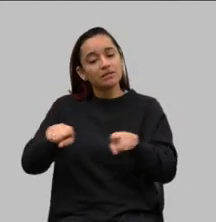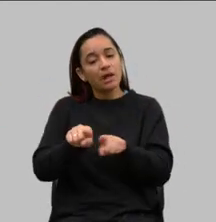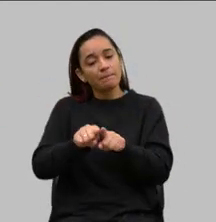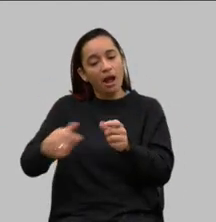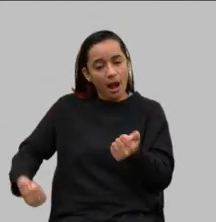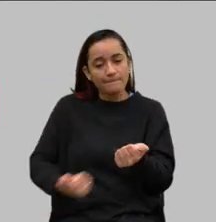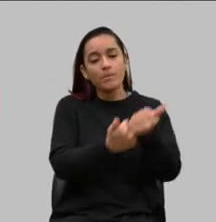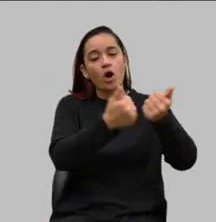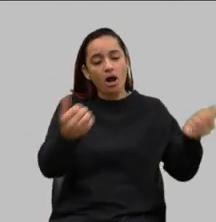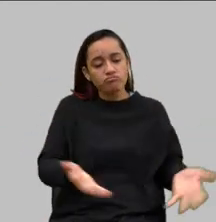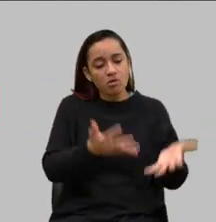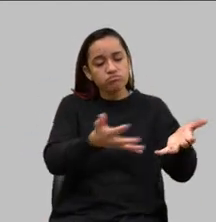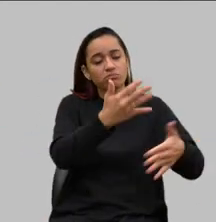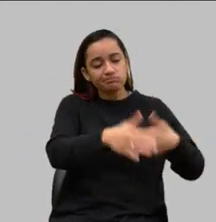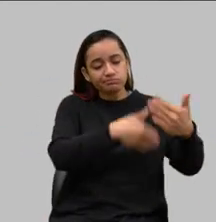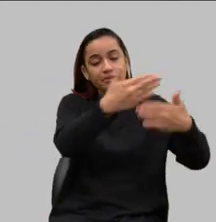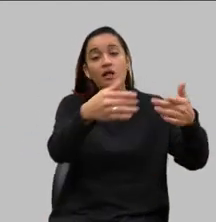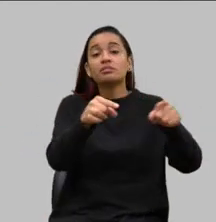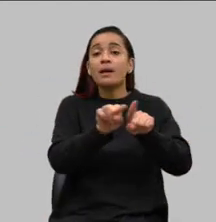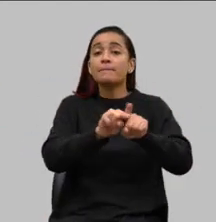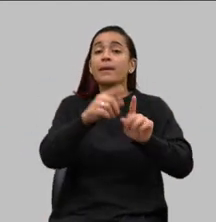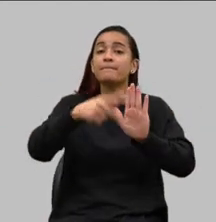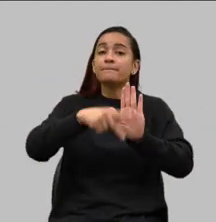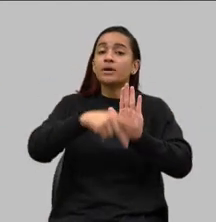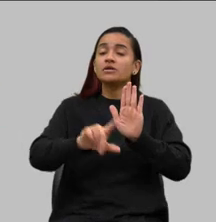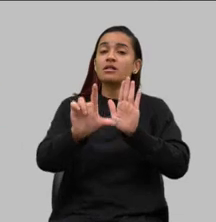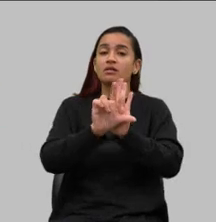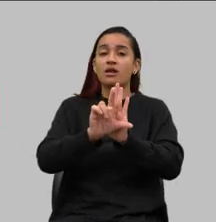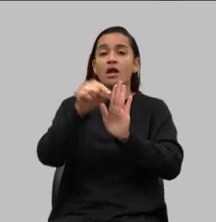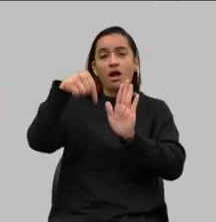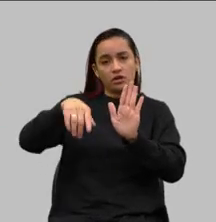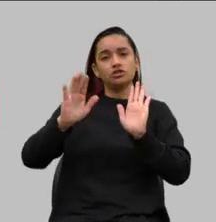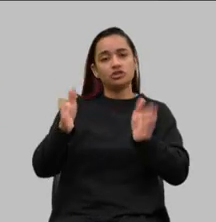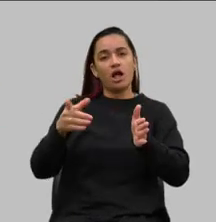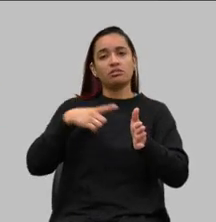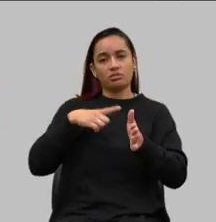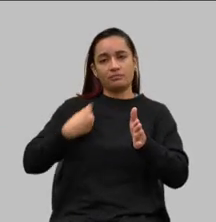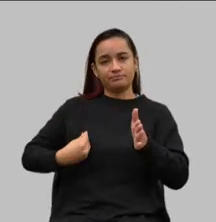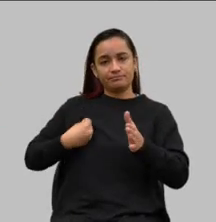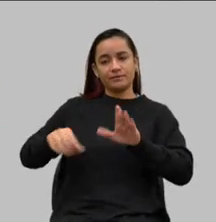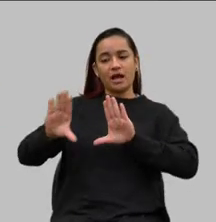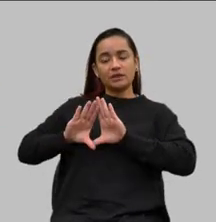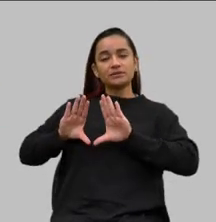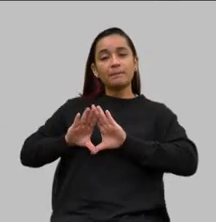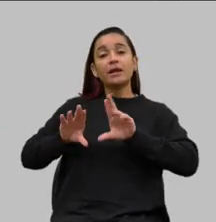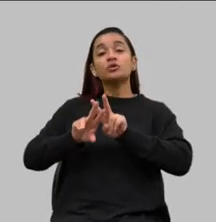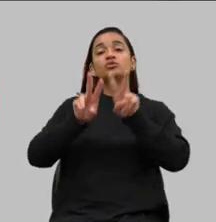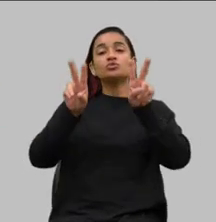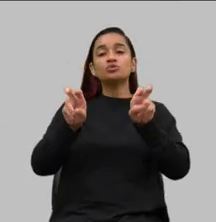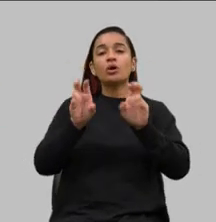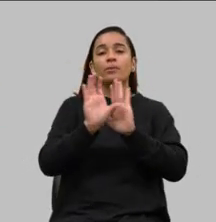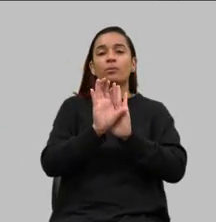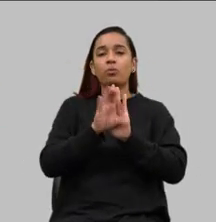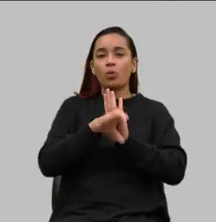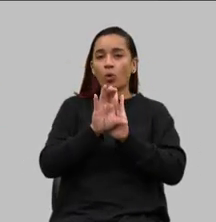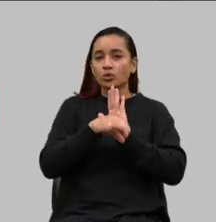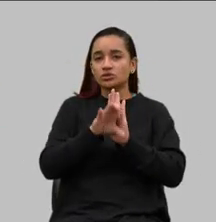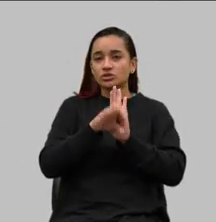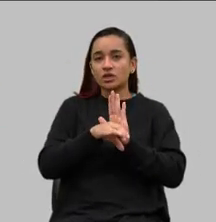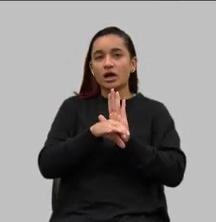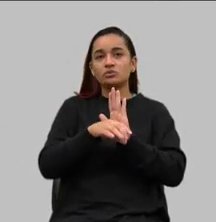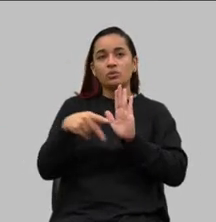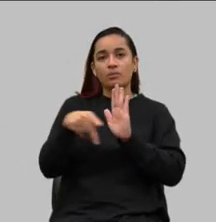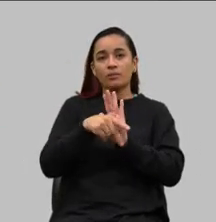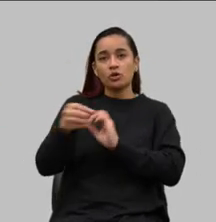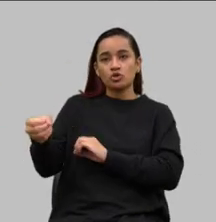inclusive né com um projeto de lei que tramita aqui na Assembleia Legislativa a partir dos conceitos que foram estabelecidos pelo novo